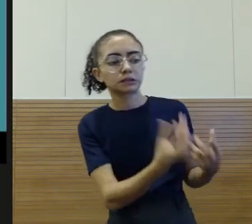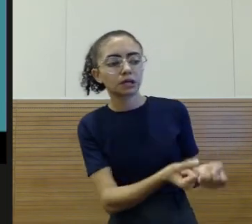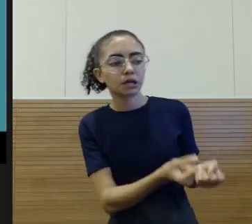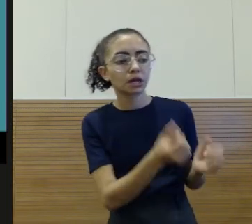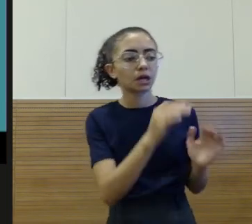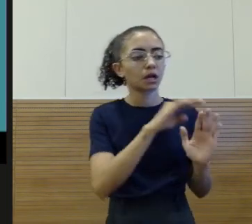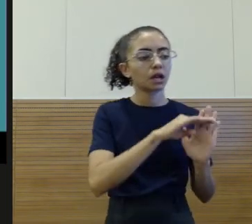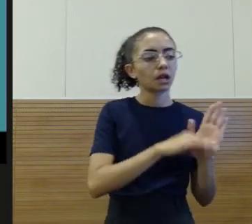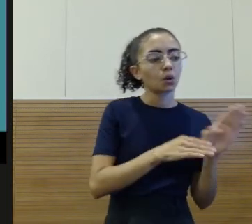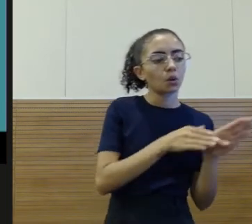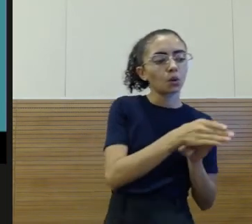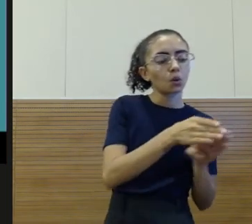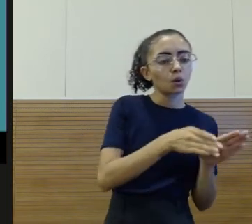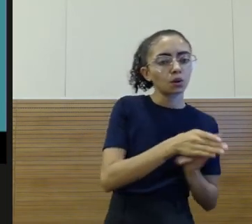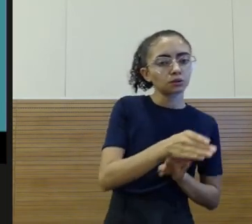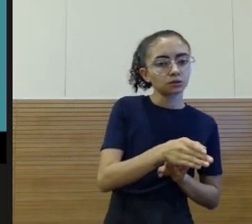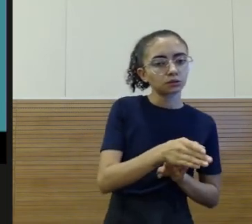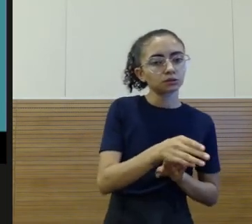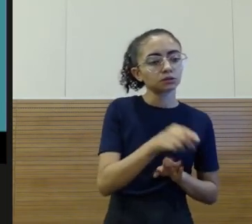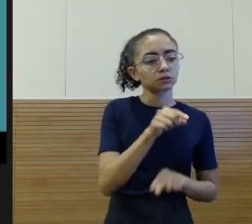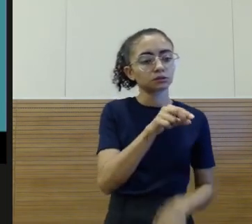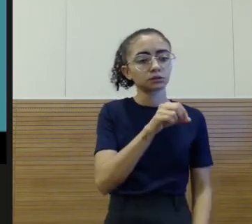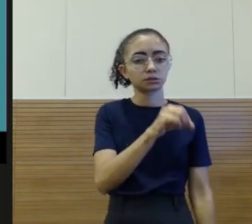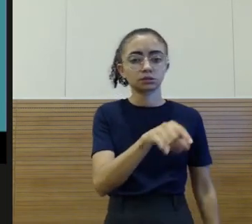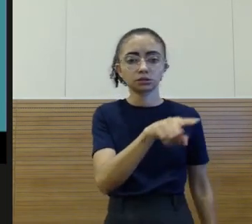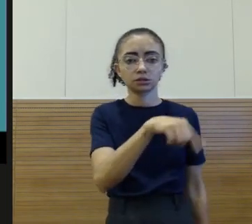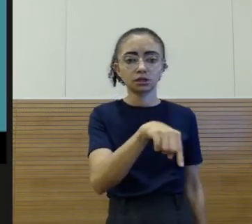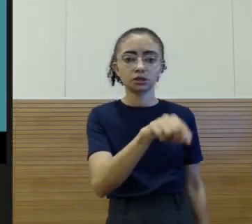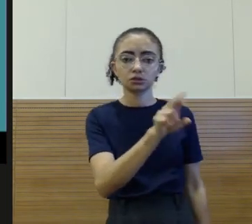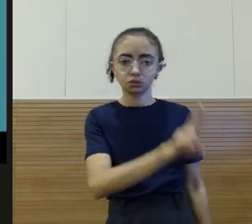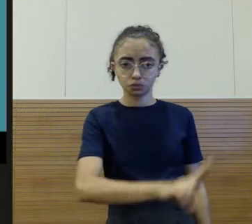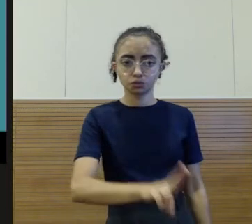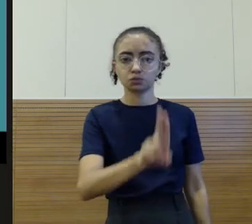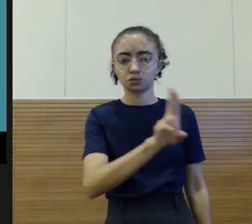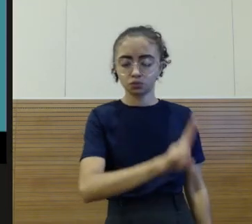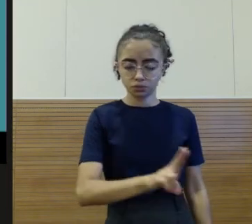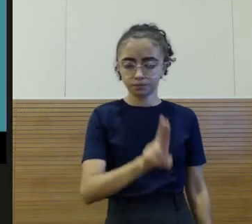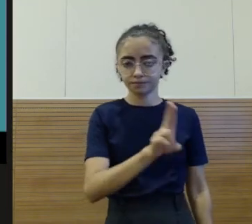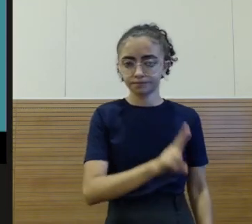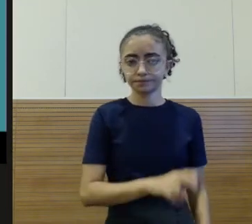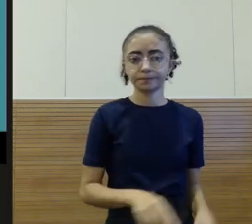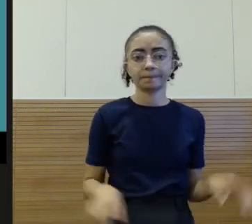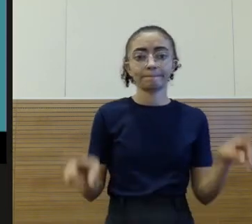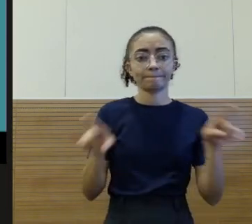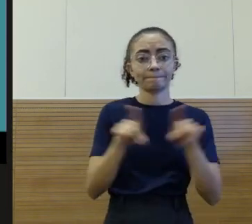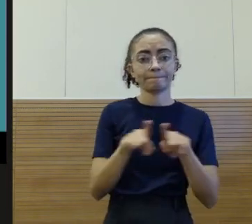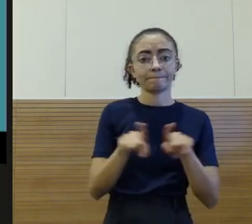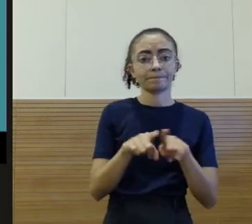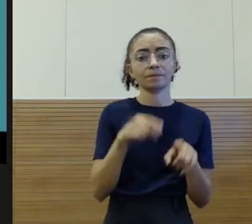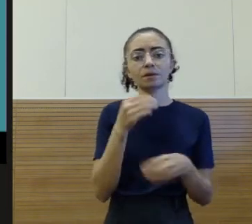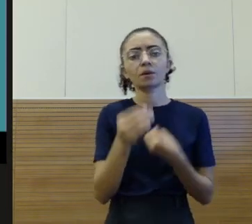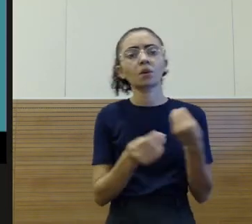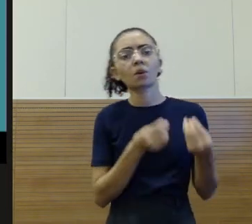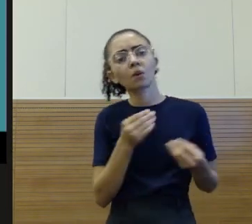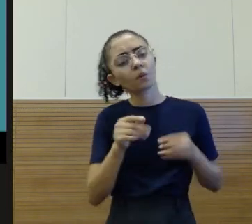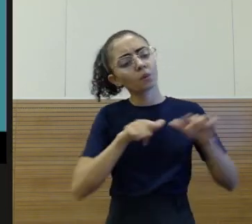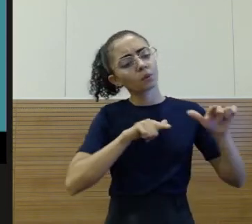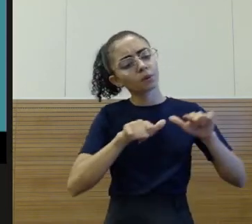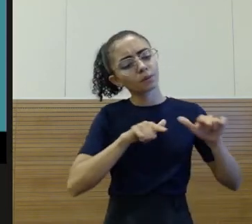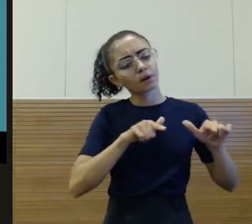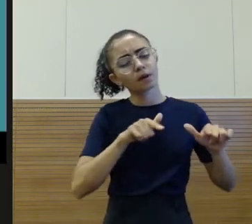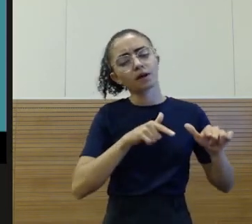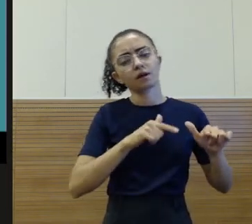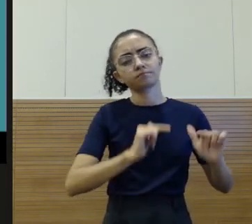as recomendações que estamos dando, se estamos dando essa mudança. E, além disso, como podemos trabalhar nas